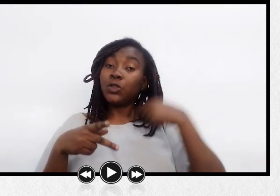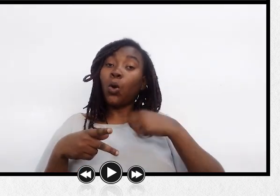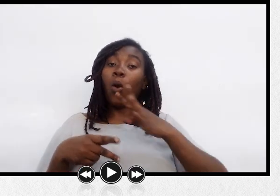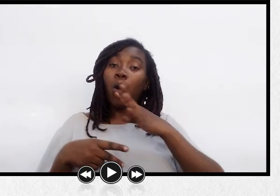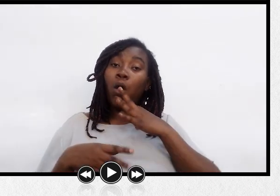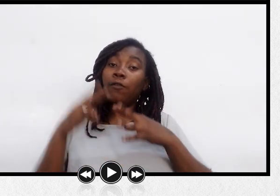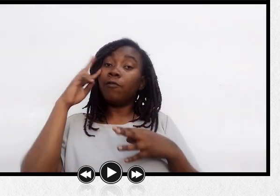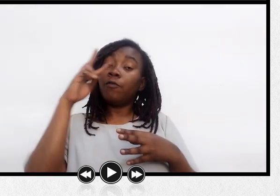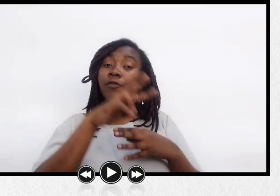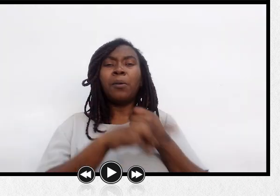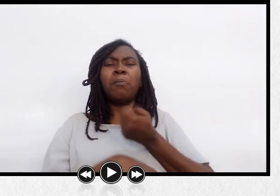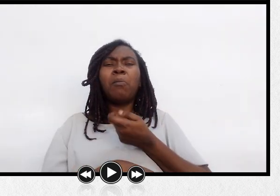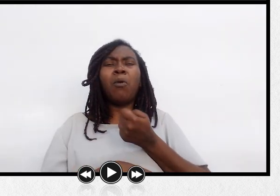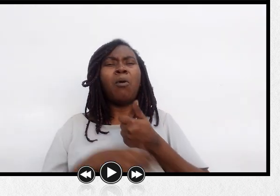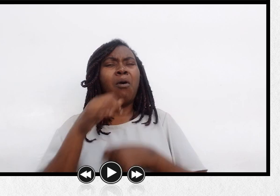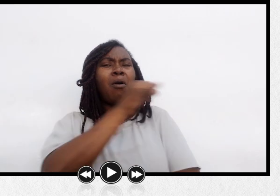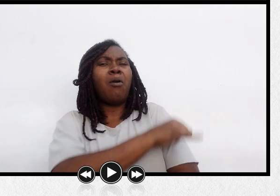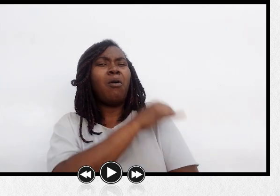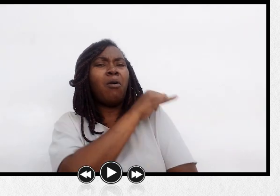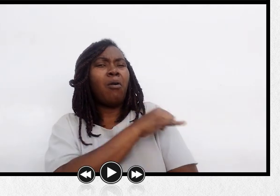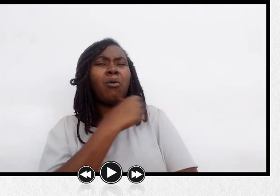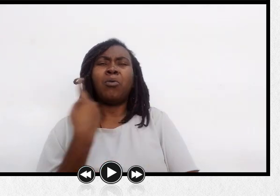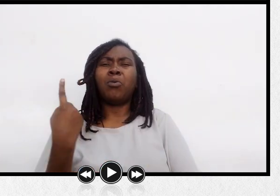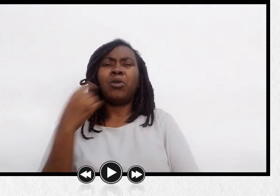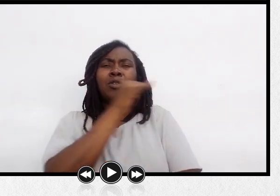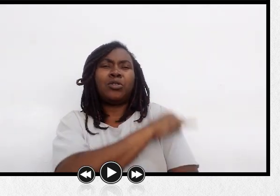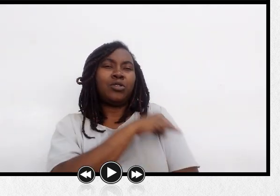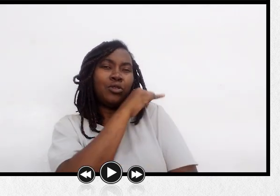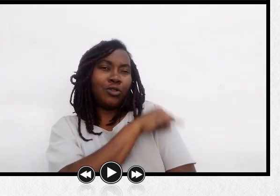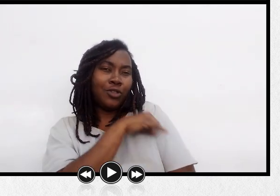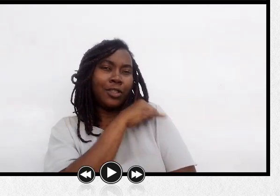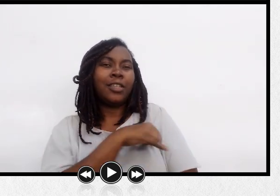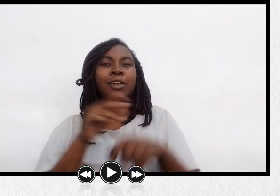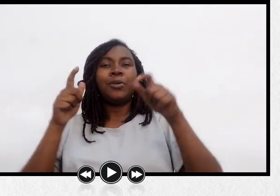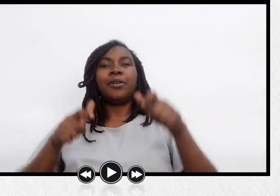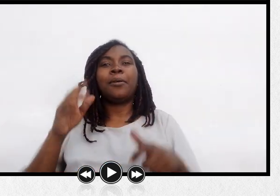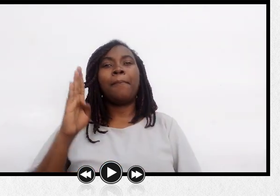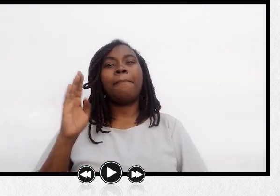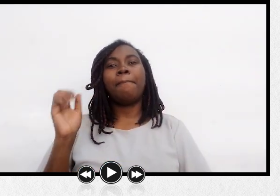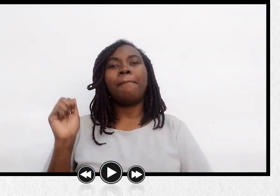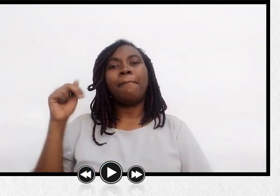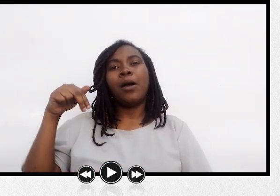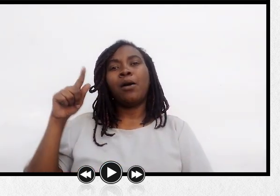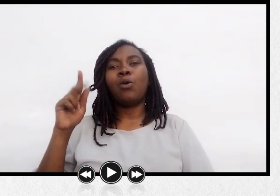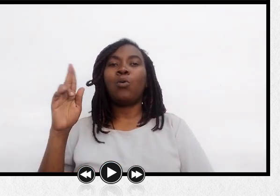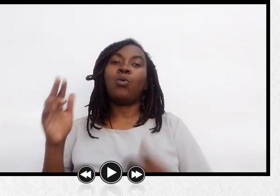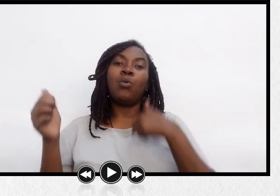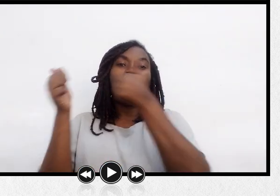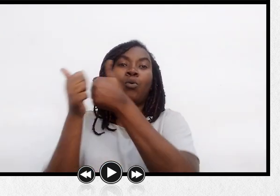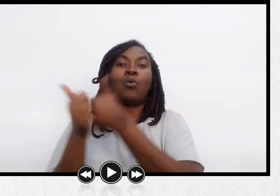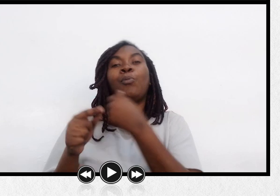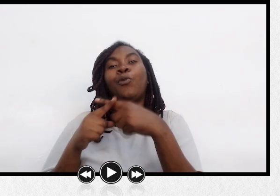e pouquíssimos do Rio de Janeiro. Tem um do Rio de Janeiro, que é da Bacia do Guandu, que eu venho acompanhando, porque é uma colega